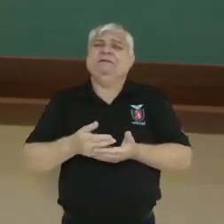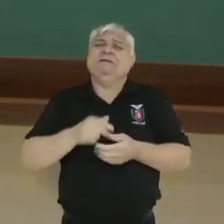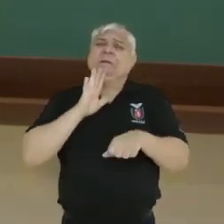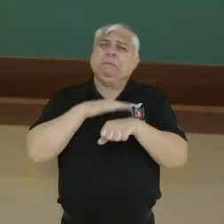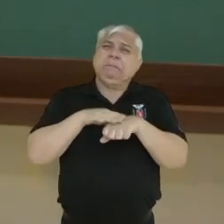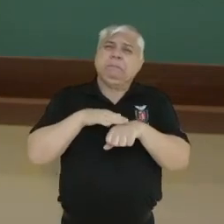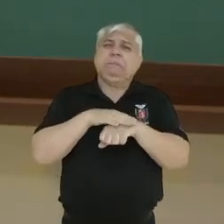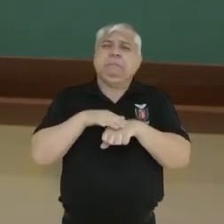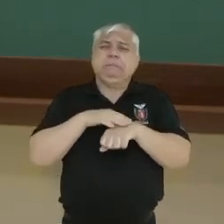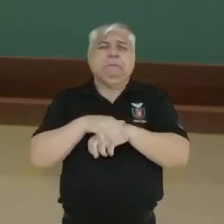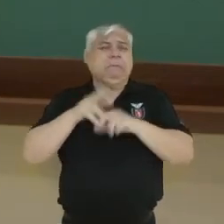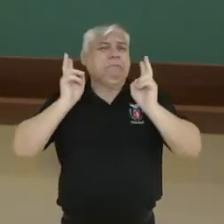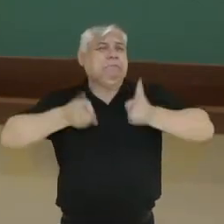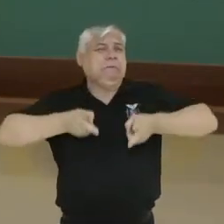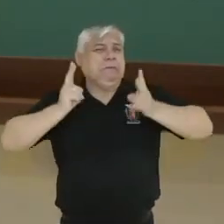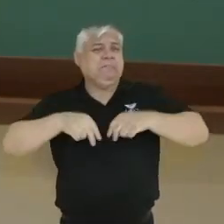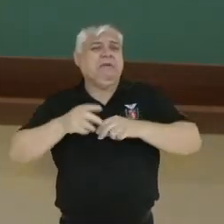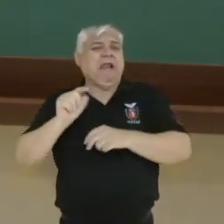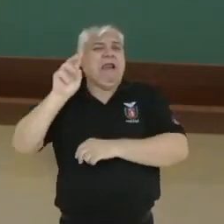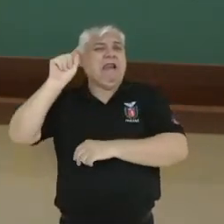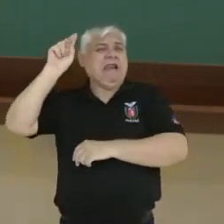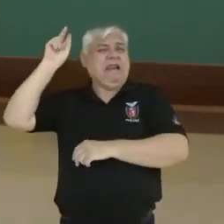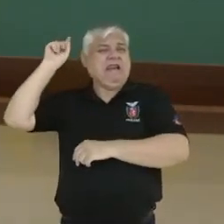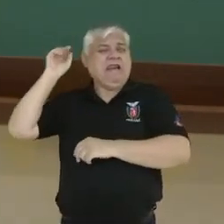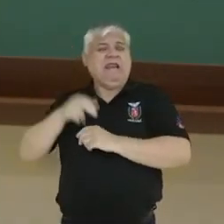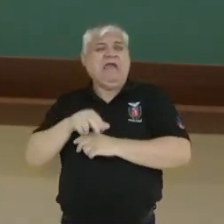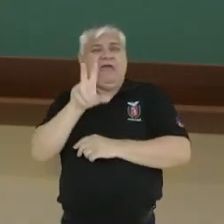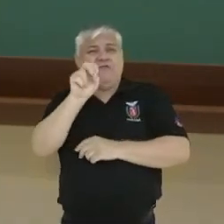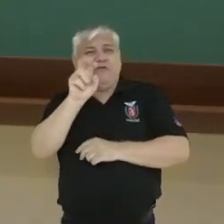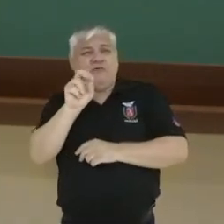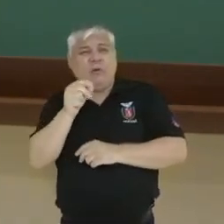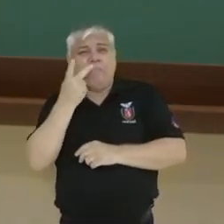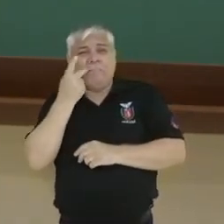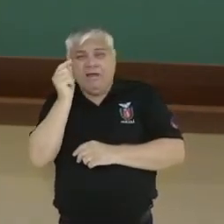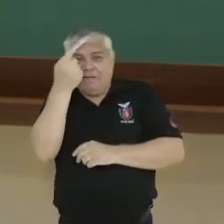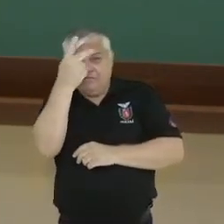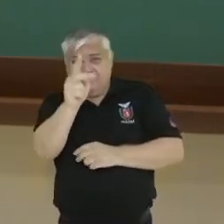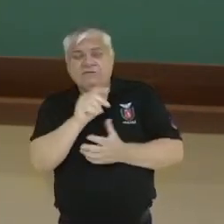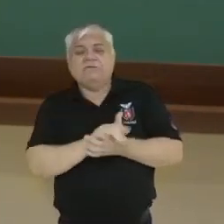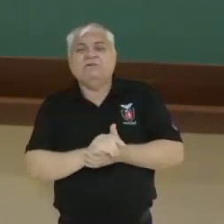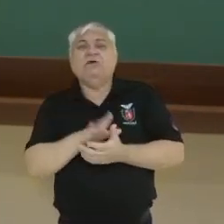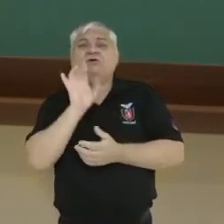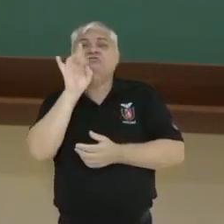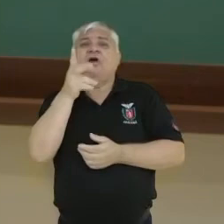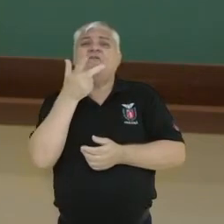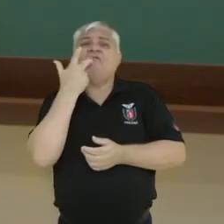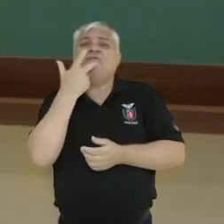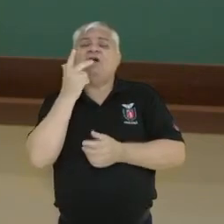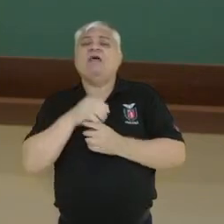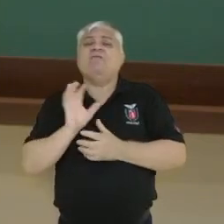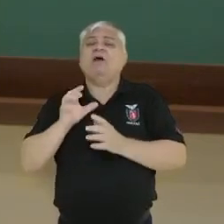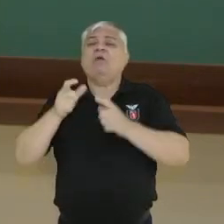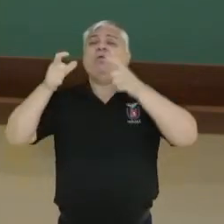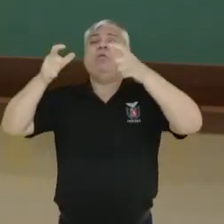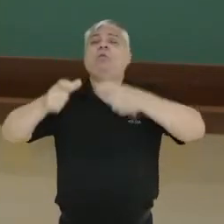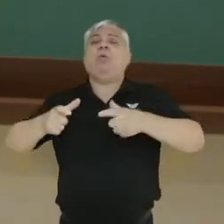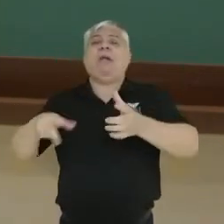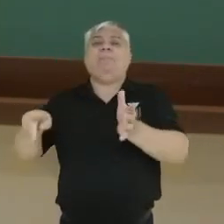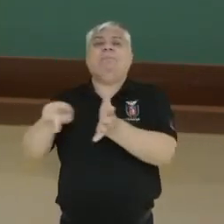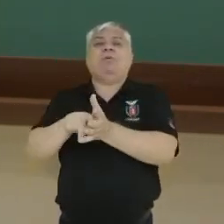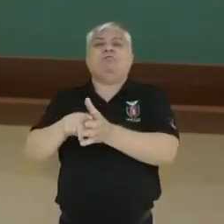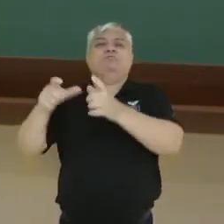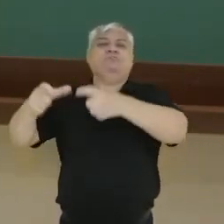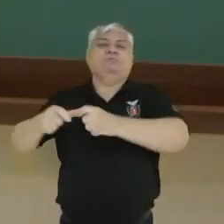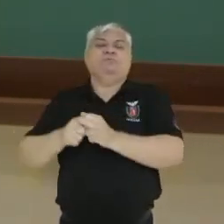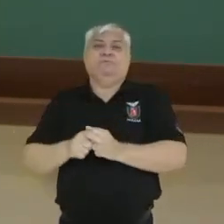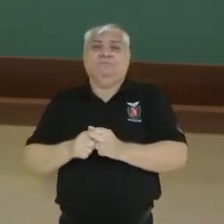nossos avós, até de alguns pais de vocês, a gente só falava de negócio físico, né? A gente não falava de negócio